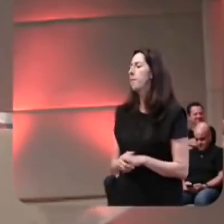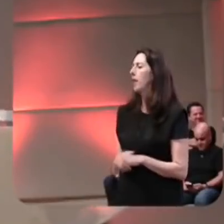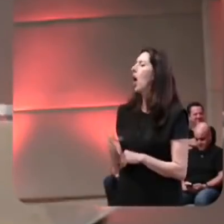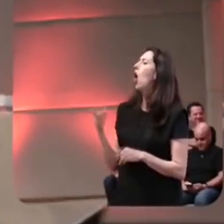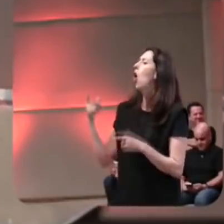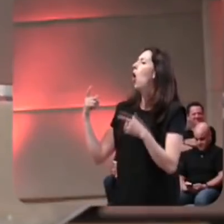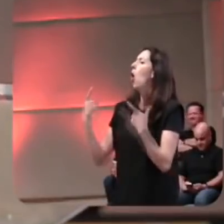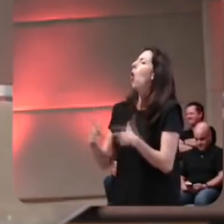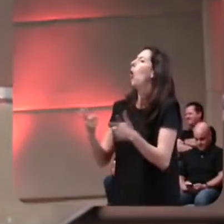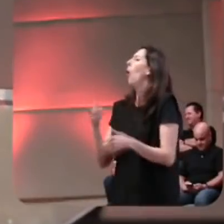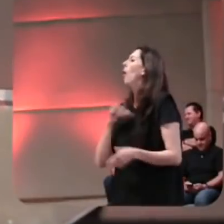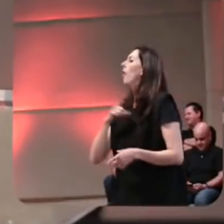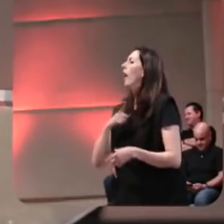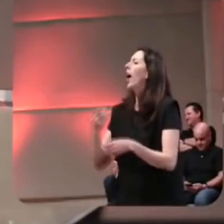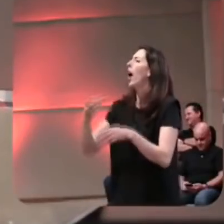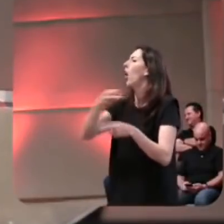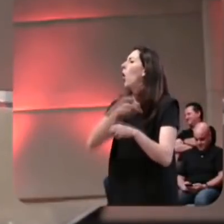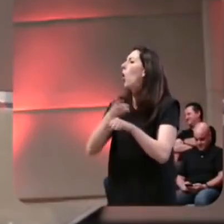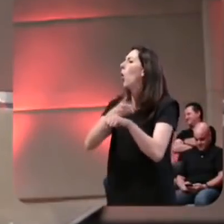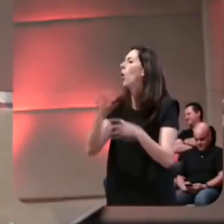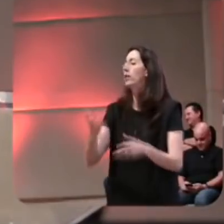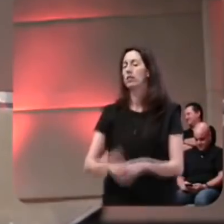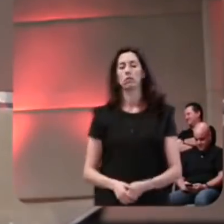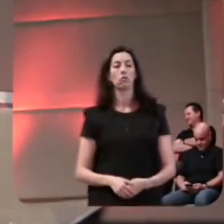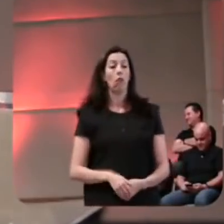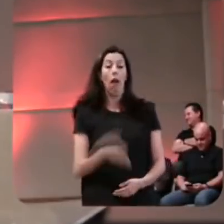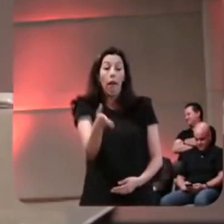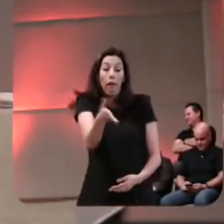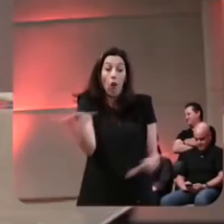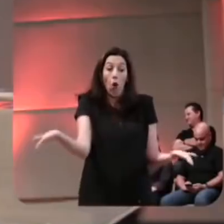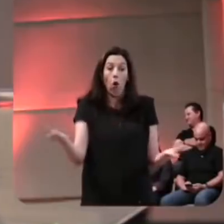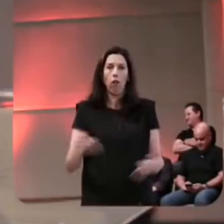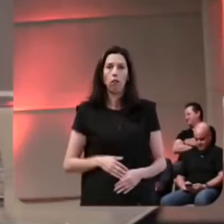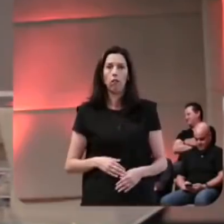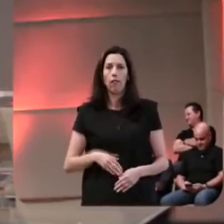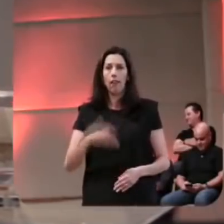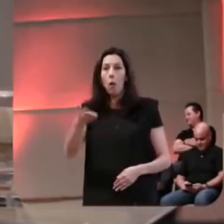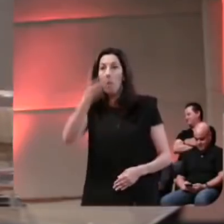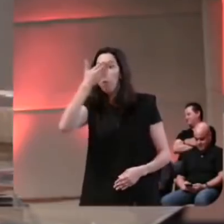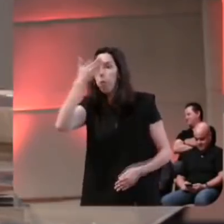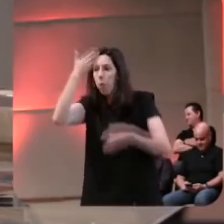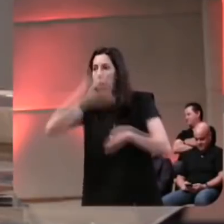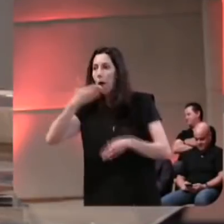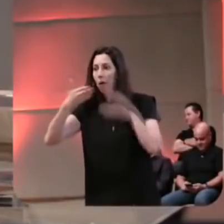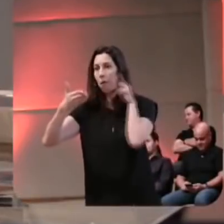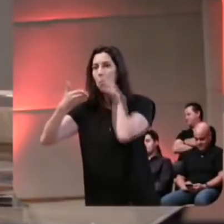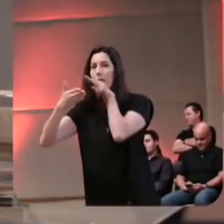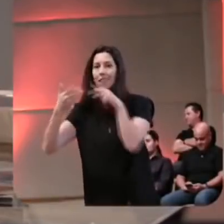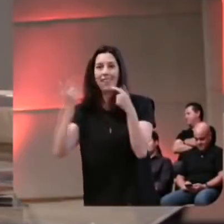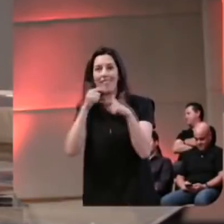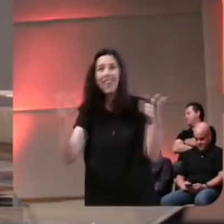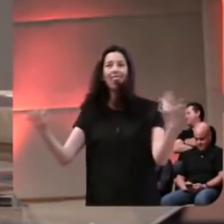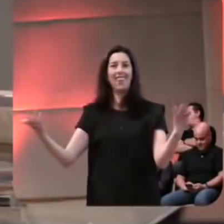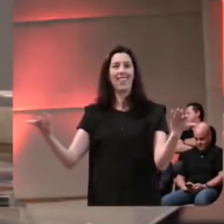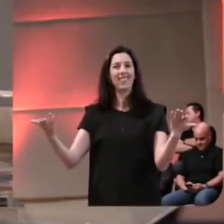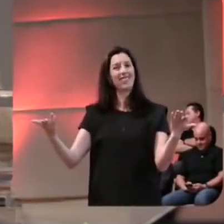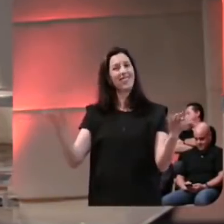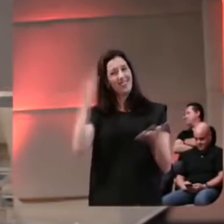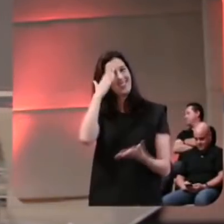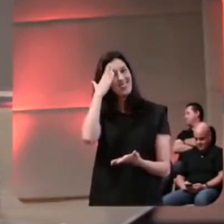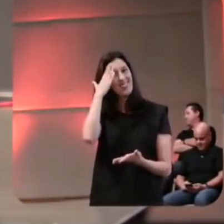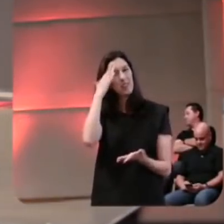Isso acontece comigo também, é horrível, tá? Em termos espirituais, a Bíblia chama isso de